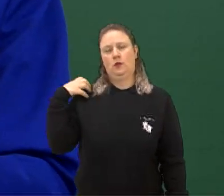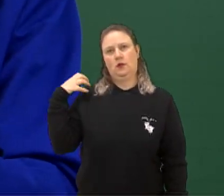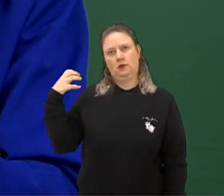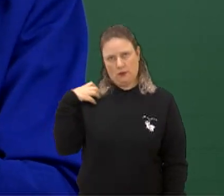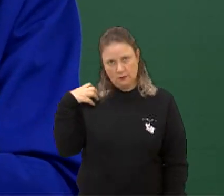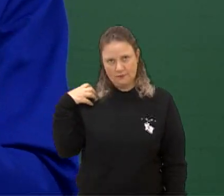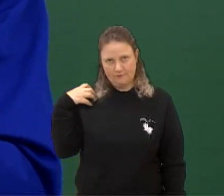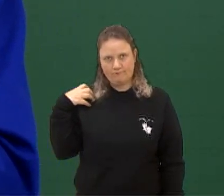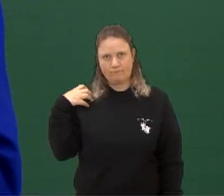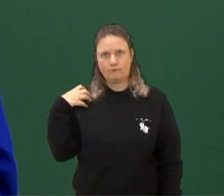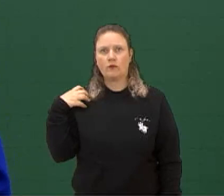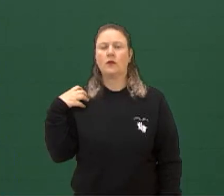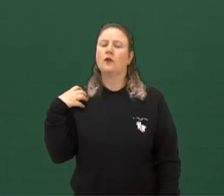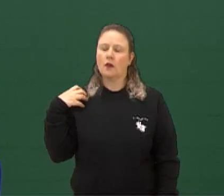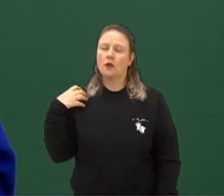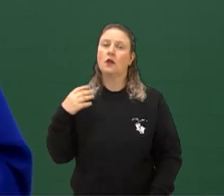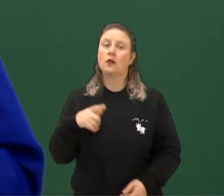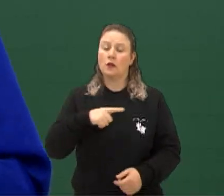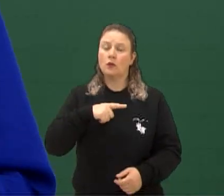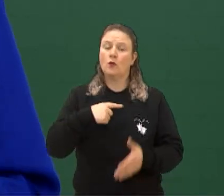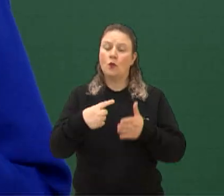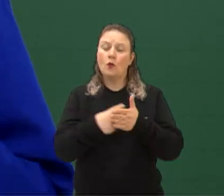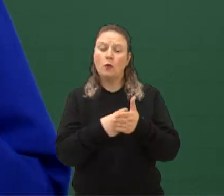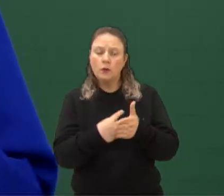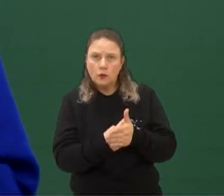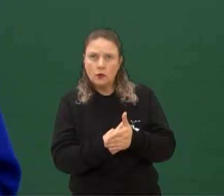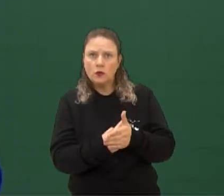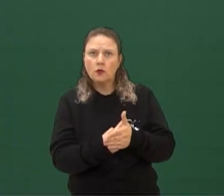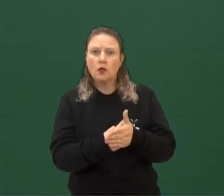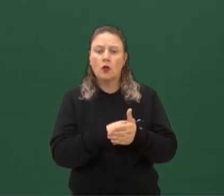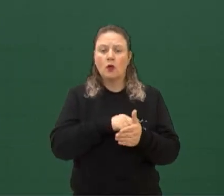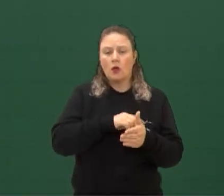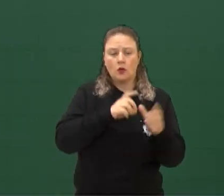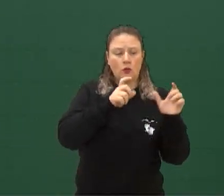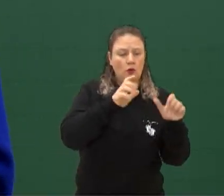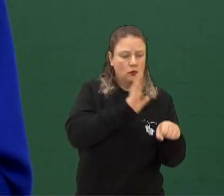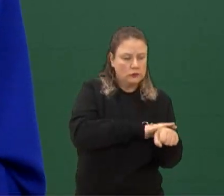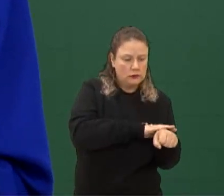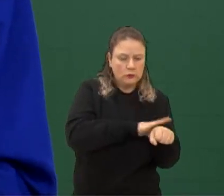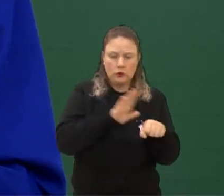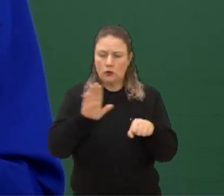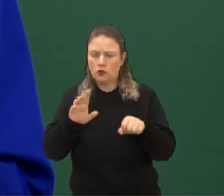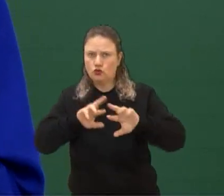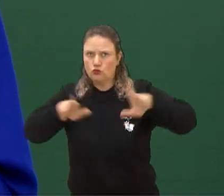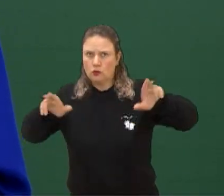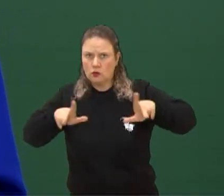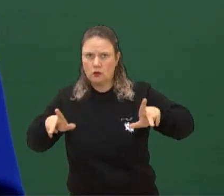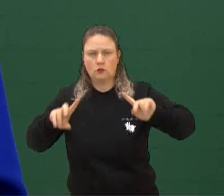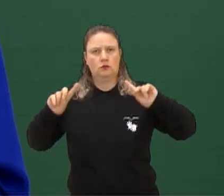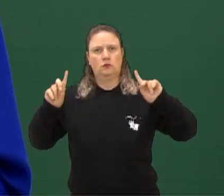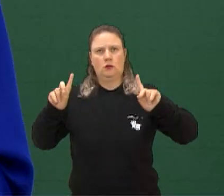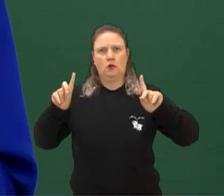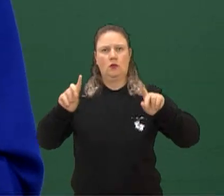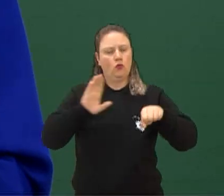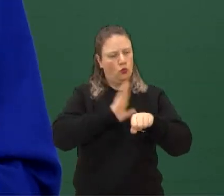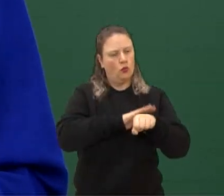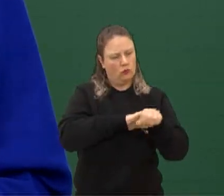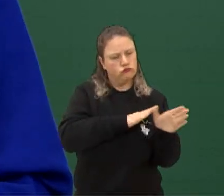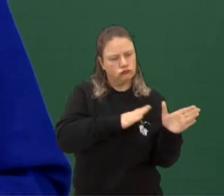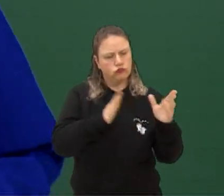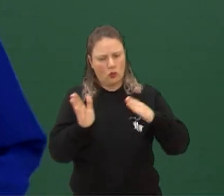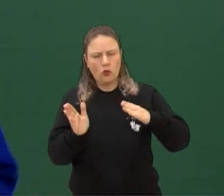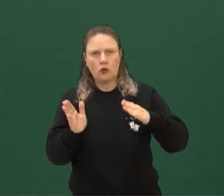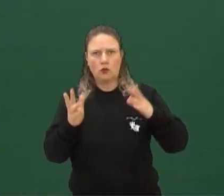seu, mas a sua questão foi bem legal, de que Platão e Aristóteles viveram em épocas diferentes. Na verdade, eles viveram na mesma época, tanto é que Aristóteles foi aluno